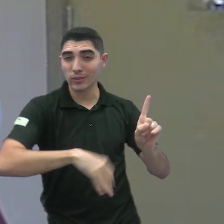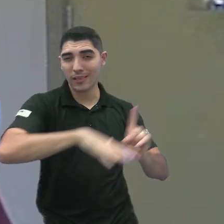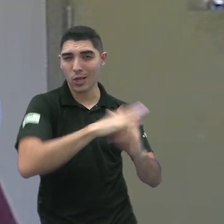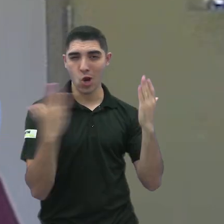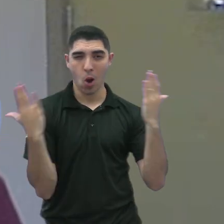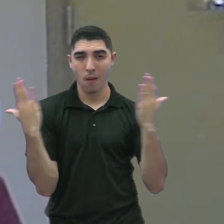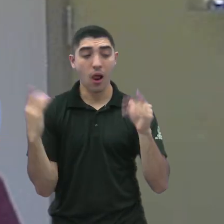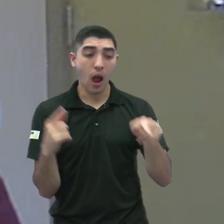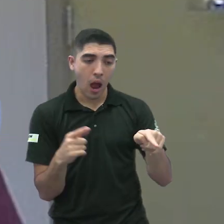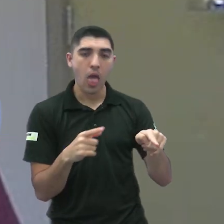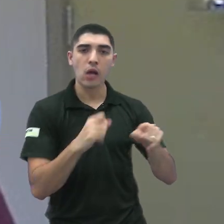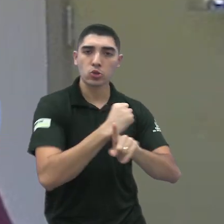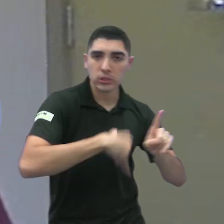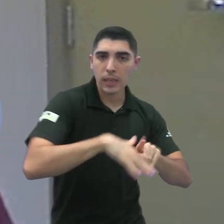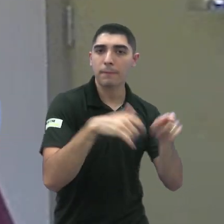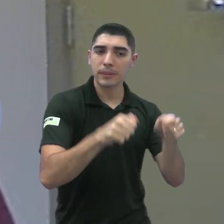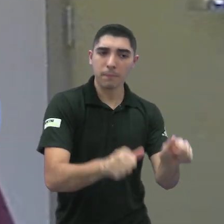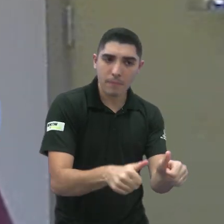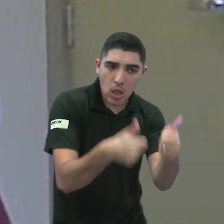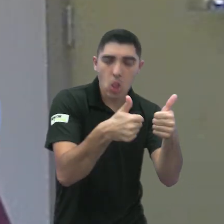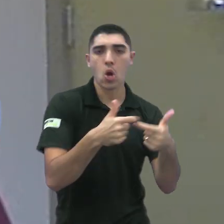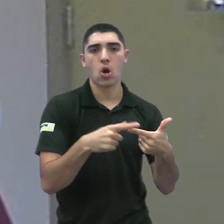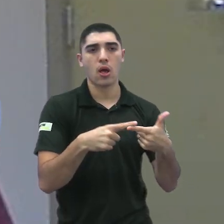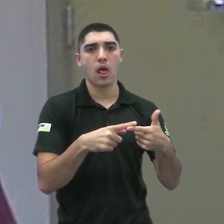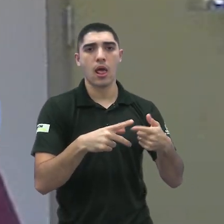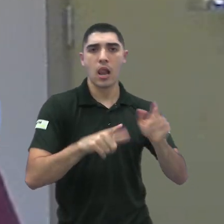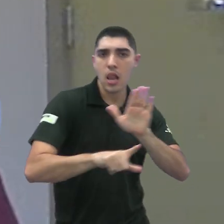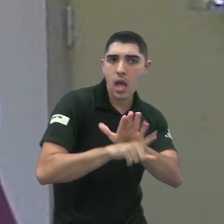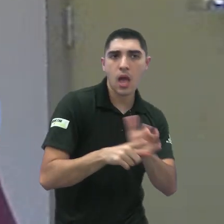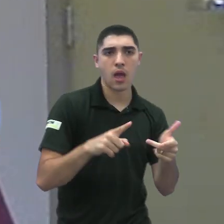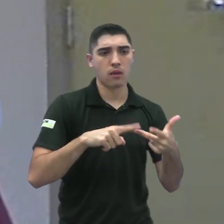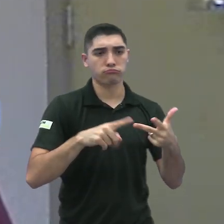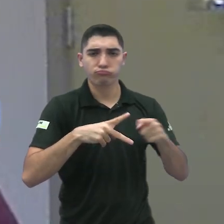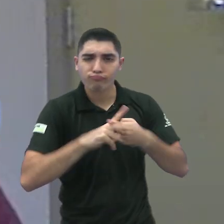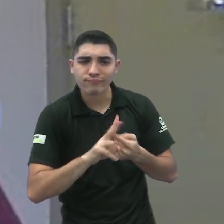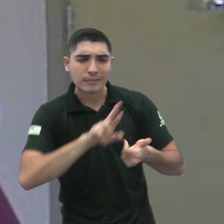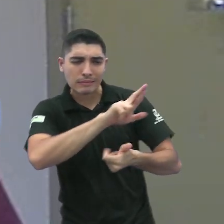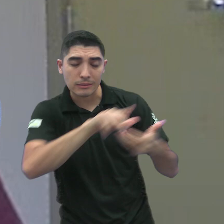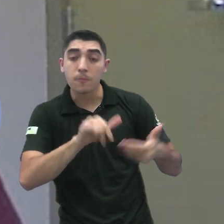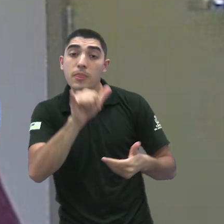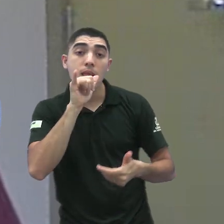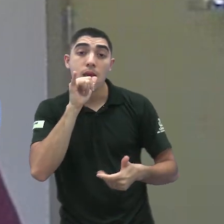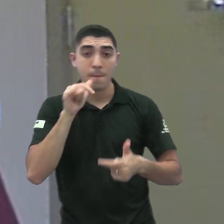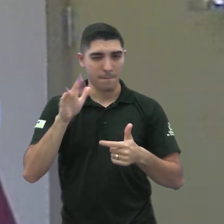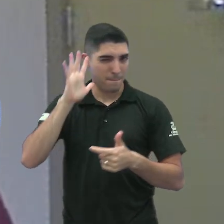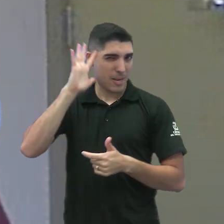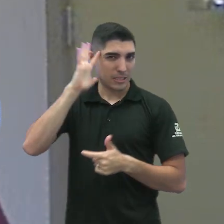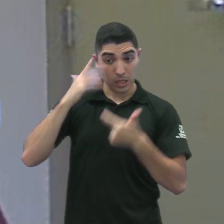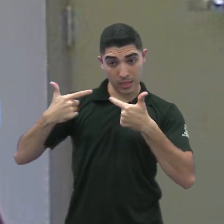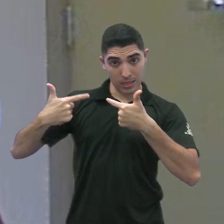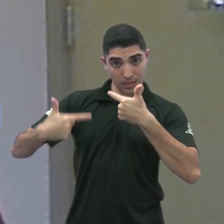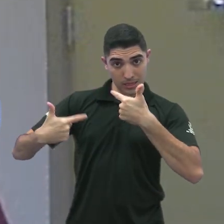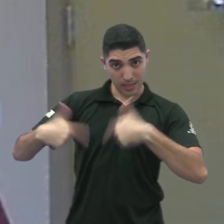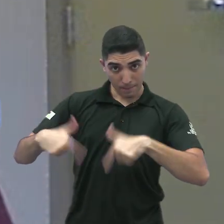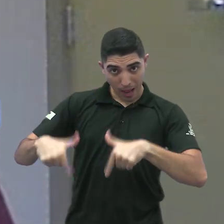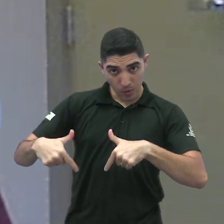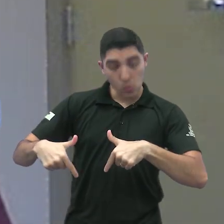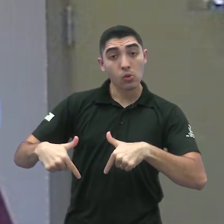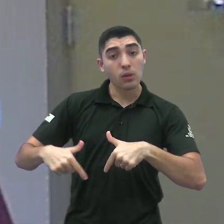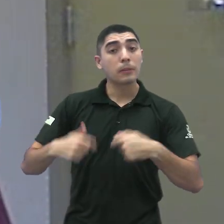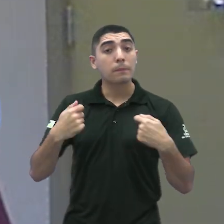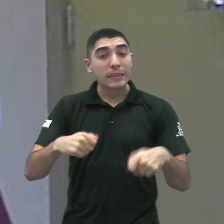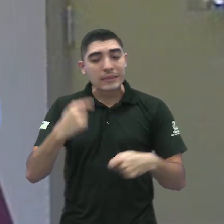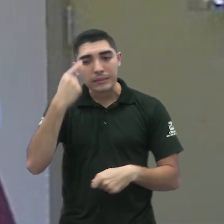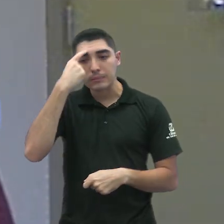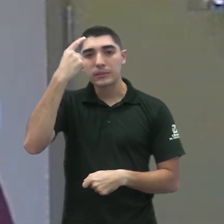políticas, né, de melhorias, desenvolvimentos. Quando a gente fala do trabalho, a gente precisa pensar em